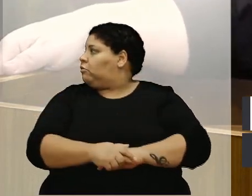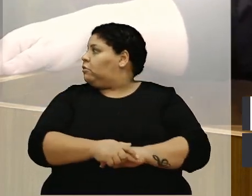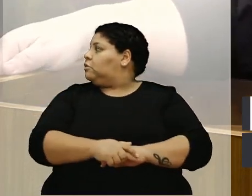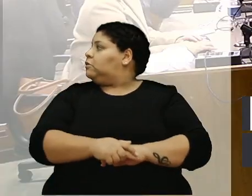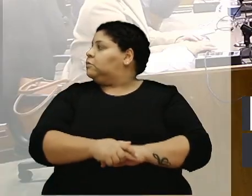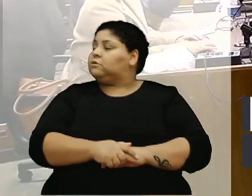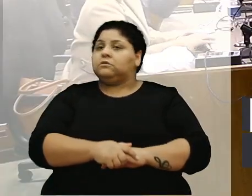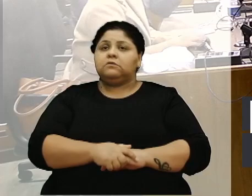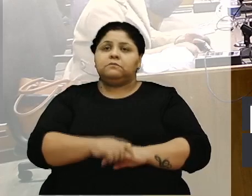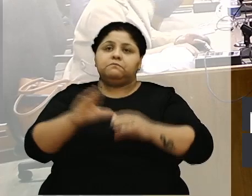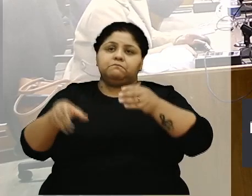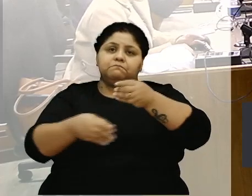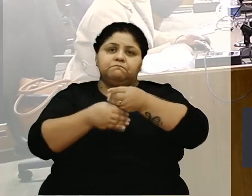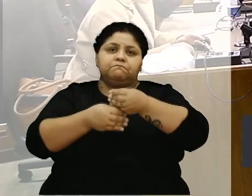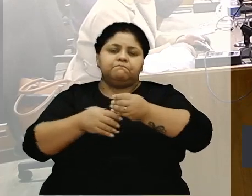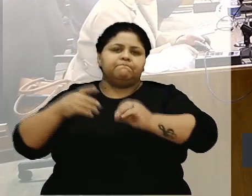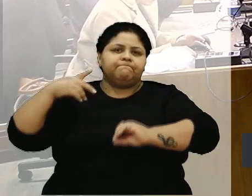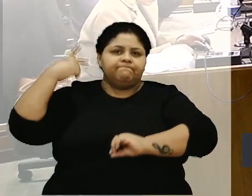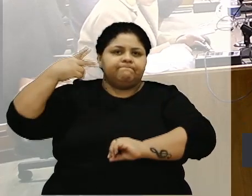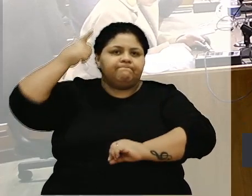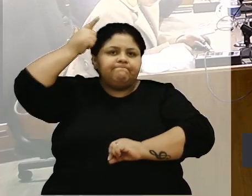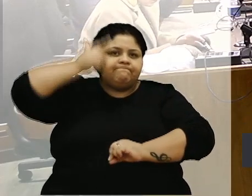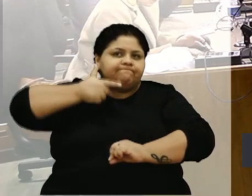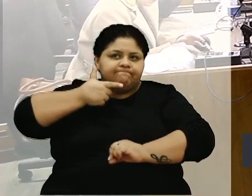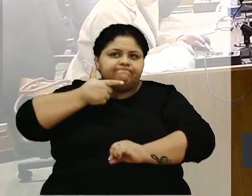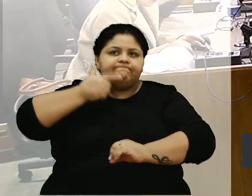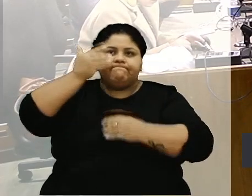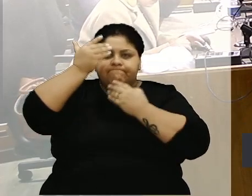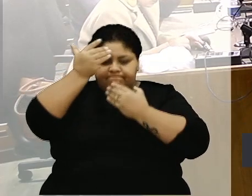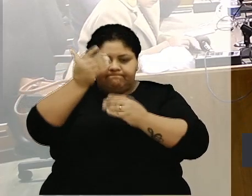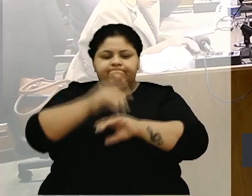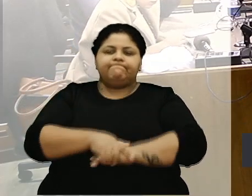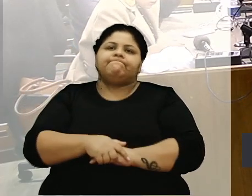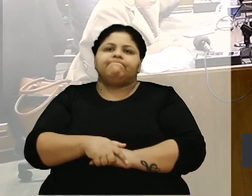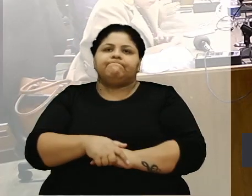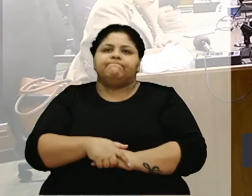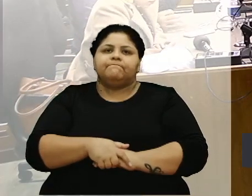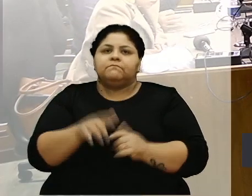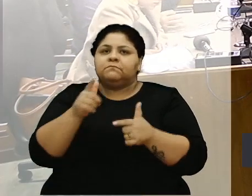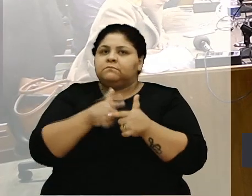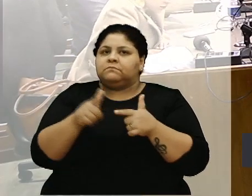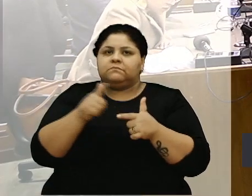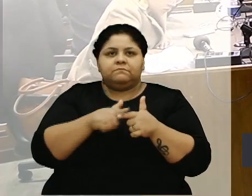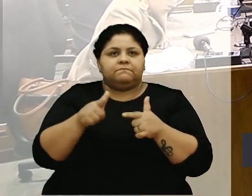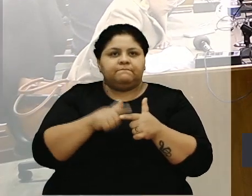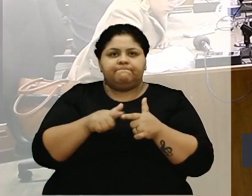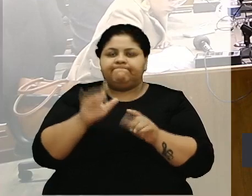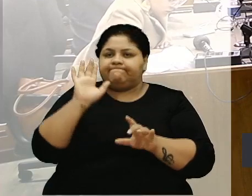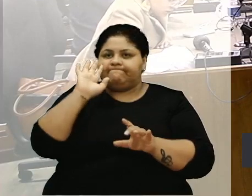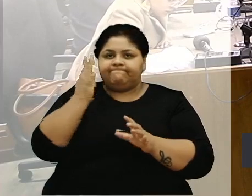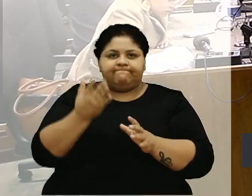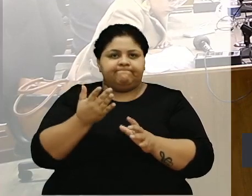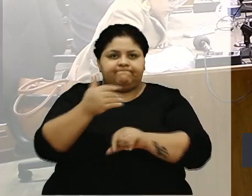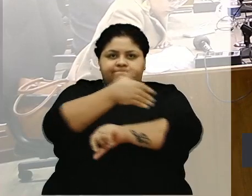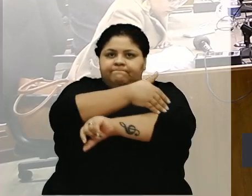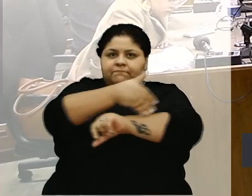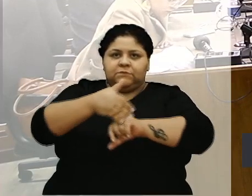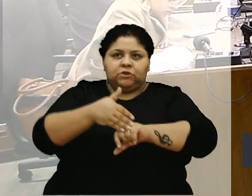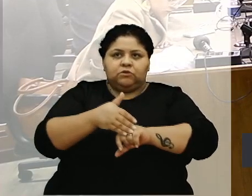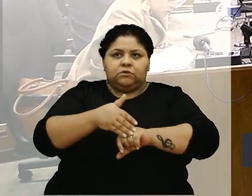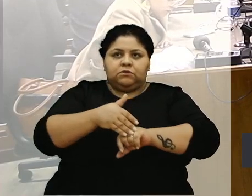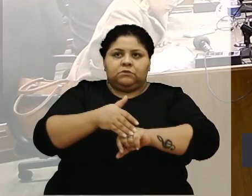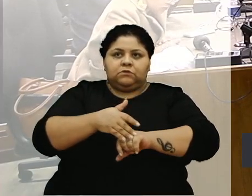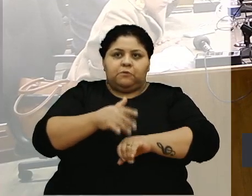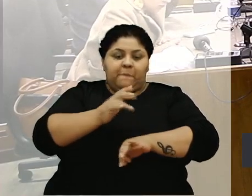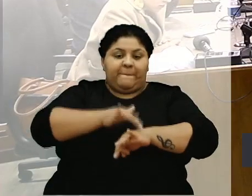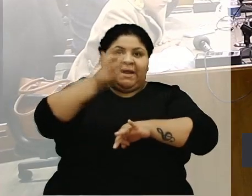Lucas. Obrigado, vereador Adriano Bressan. É isso. Os problemas não são resolvidos. A Rua dos Brilhantes.